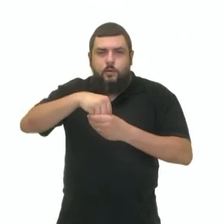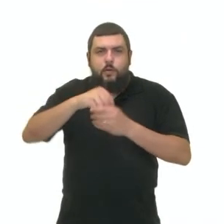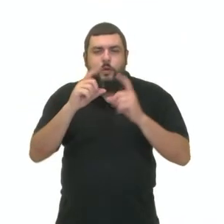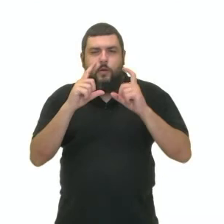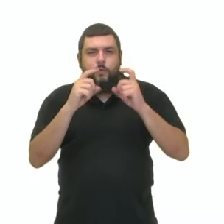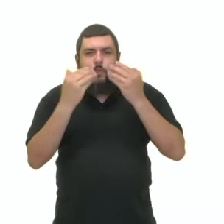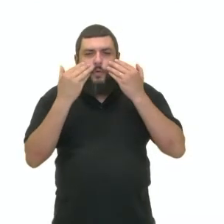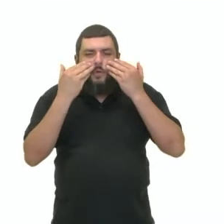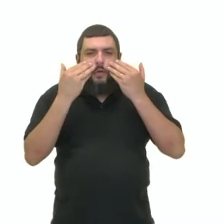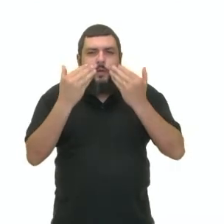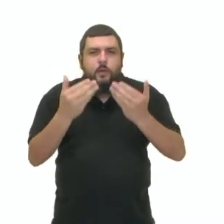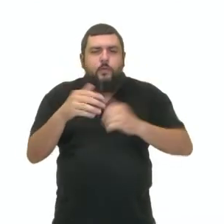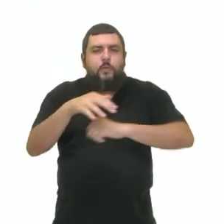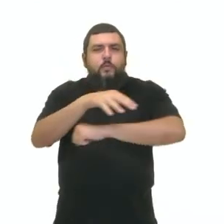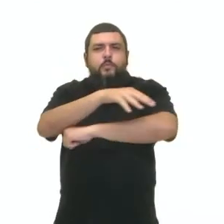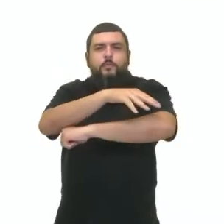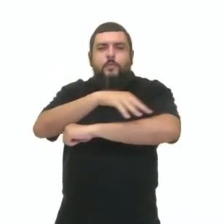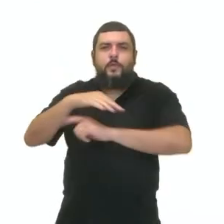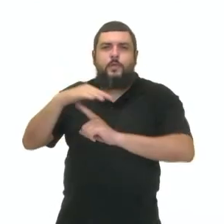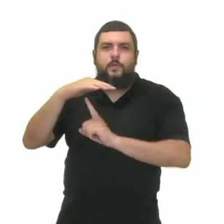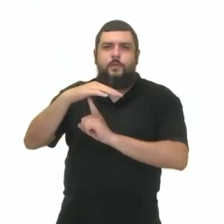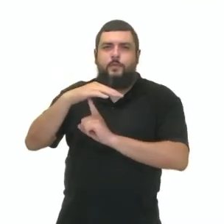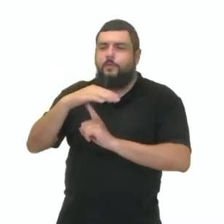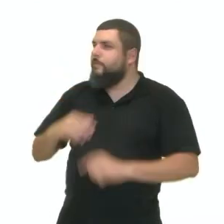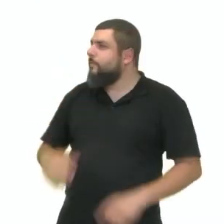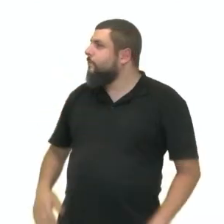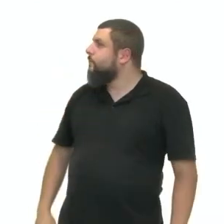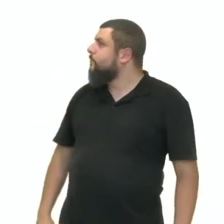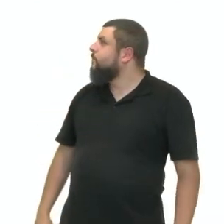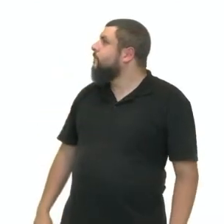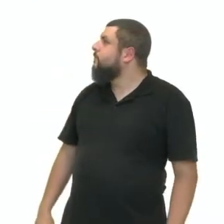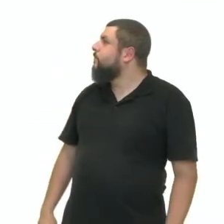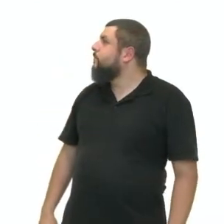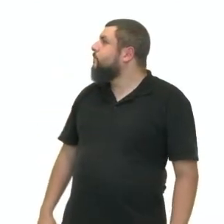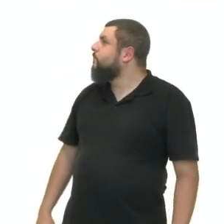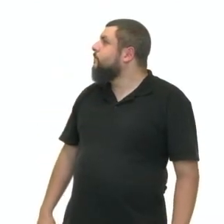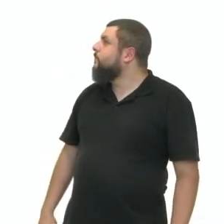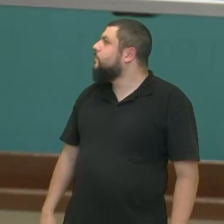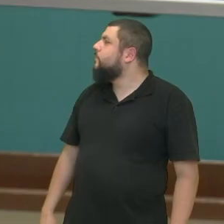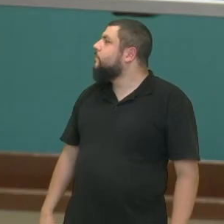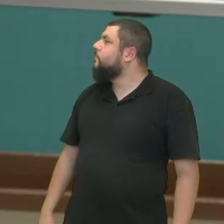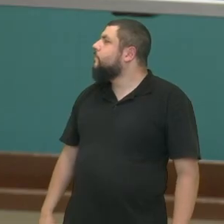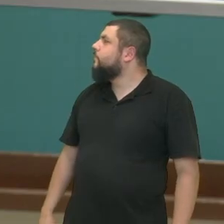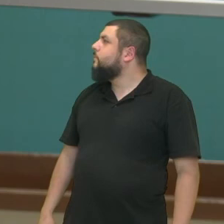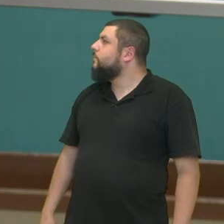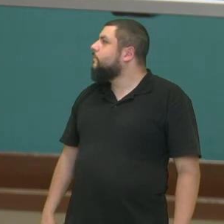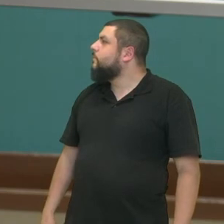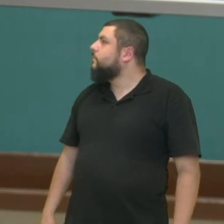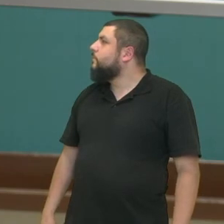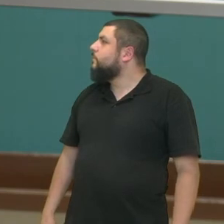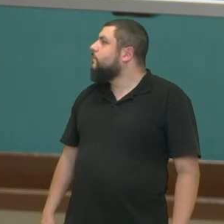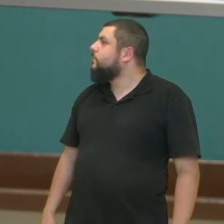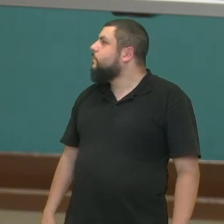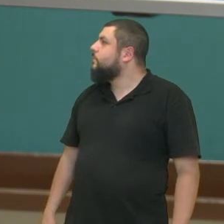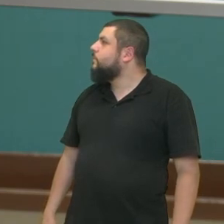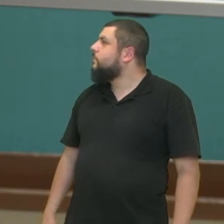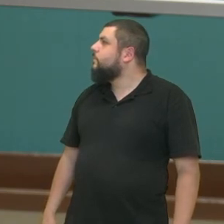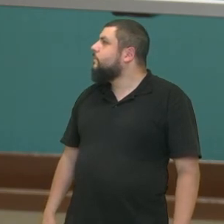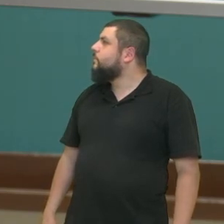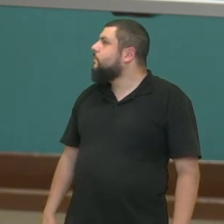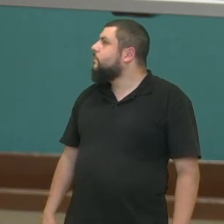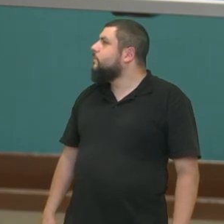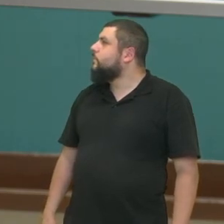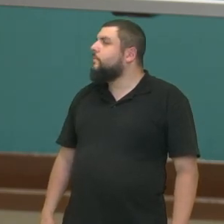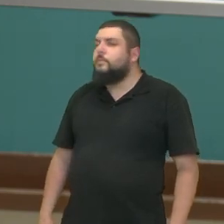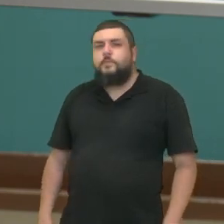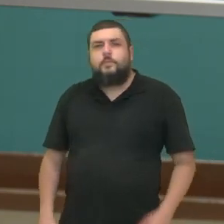pracinha, né? Parece uma feirinha até, ou é um... cadeiras que você pode se alimentar ali, como se fosse um restaurante, né? Bacana.